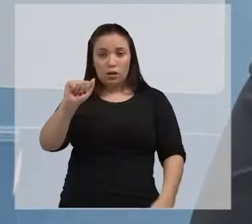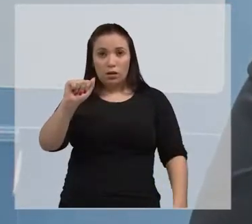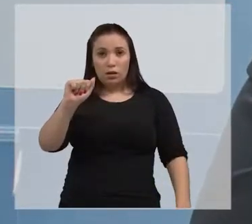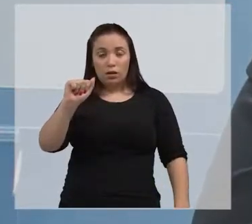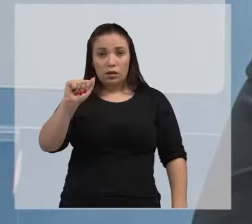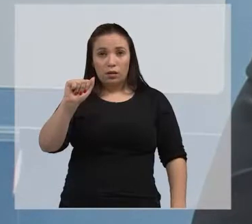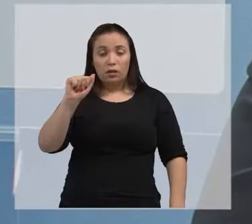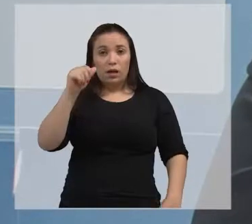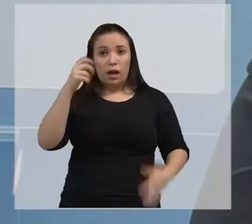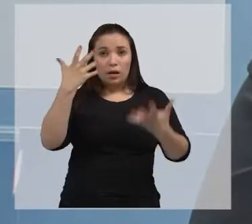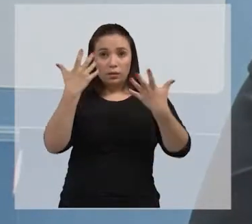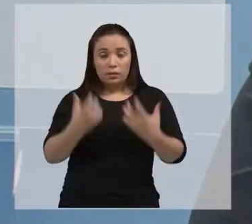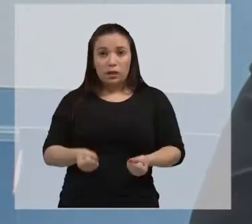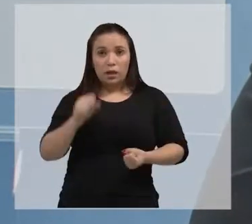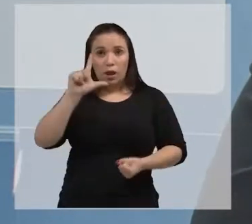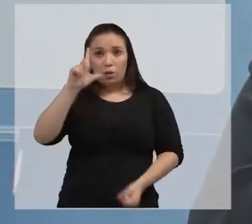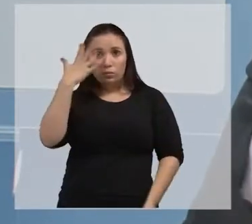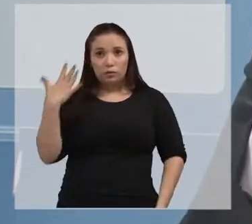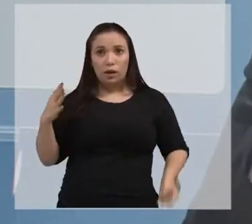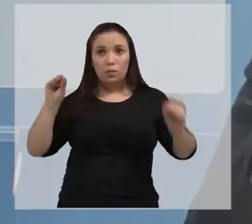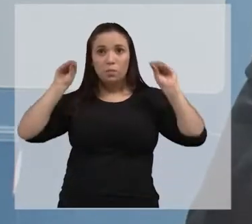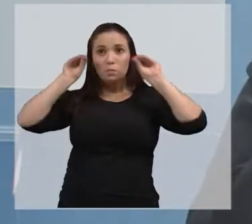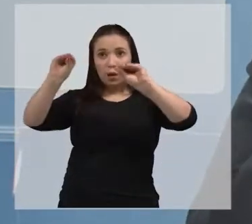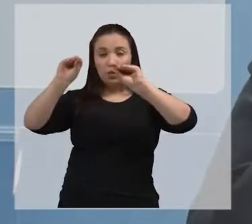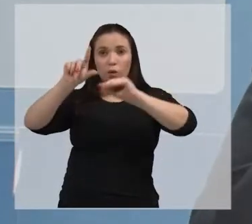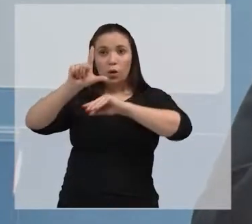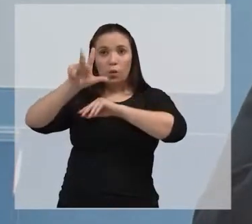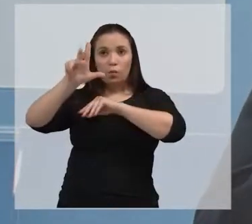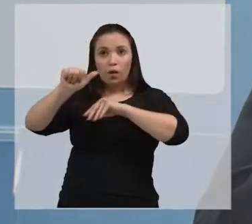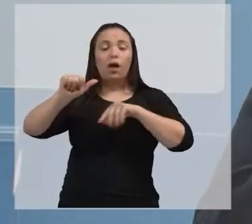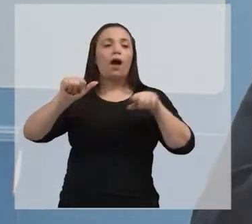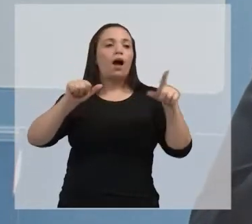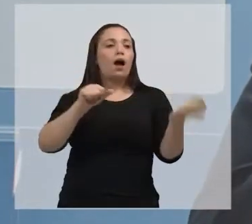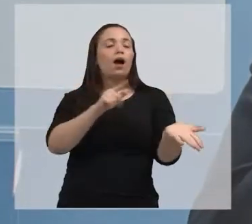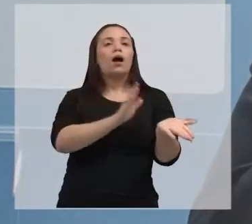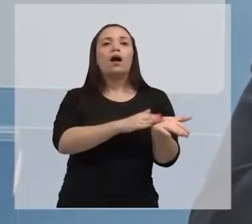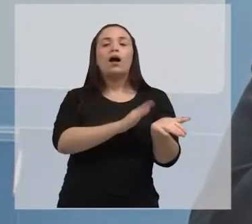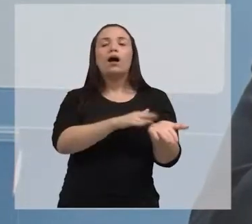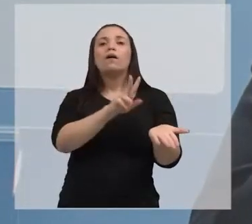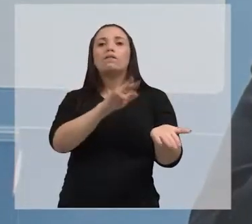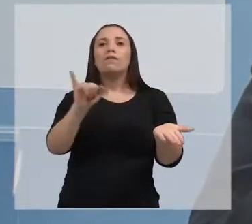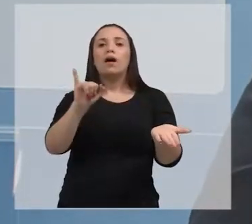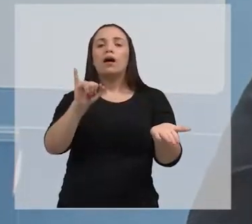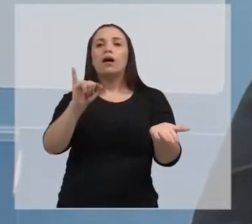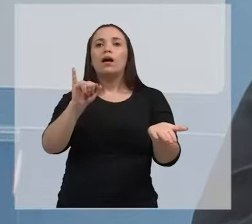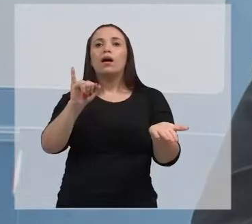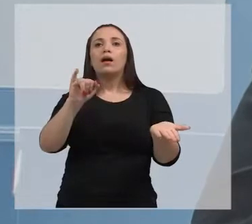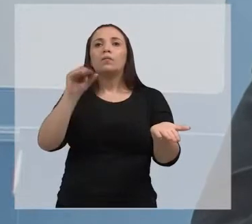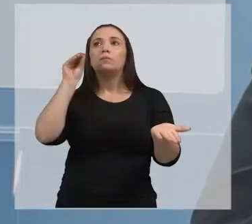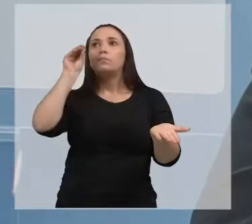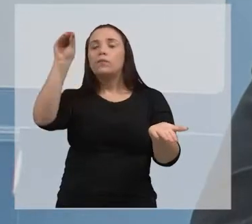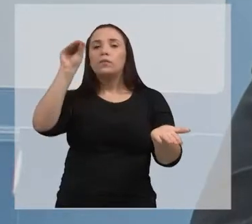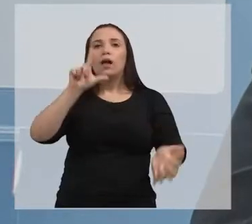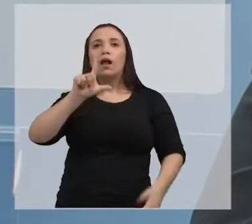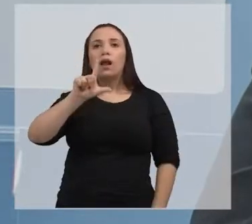ser Luziane Lula Lins, eles vão aceitar que o cara do nome lá da extrema-direita bote Lava